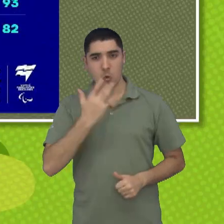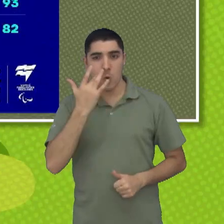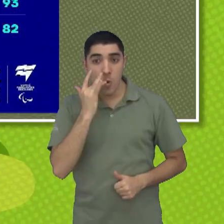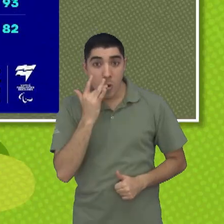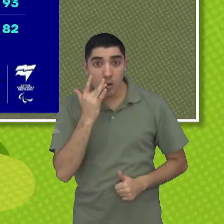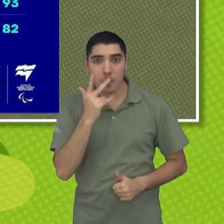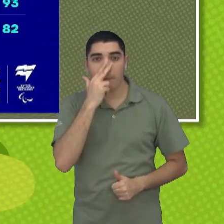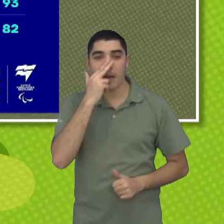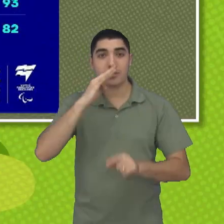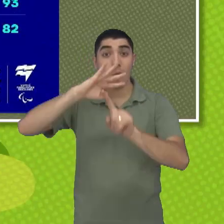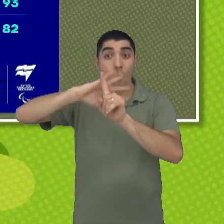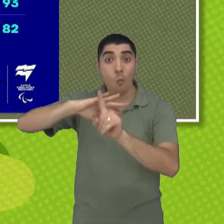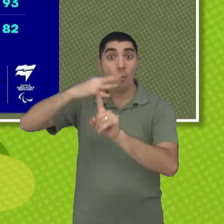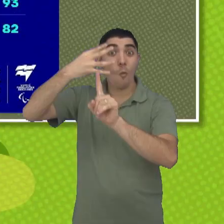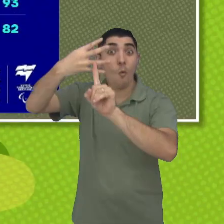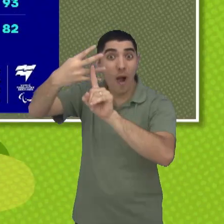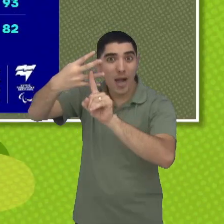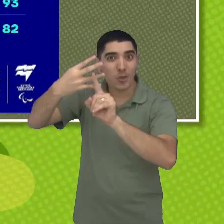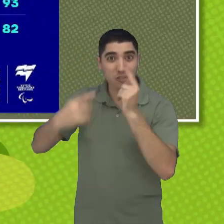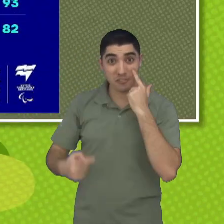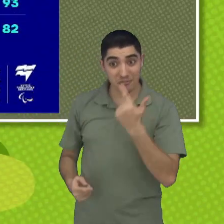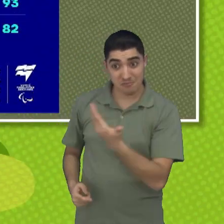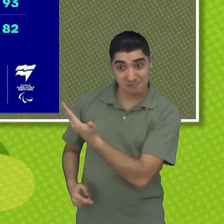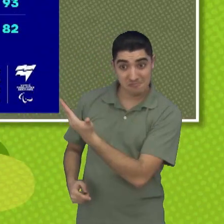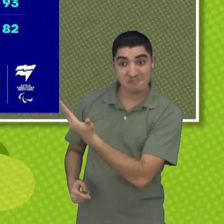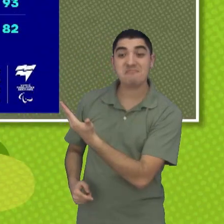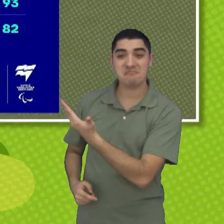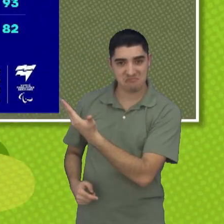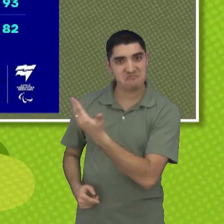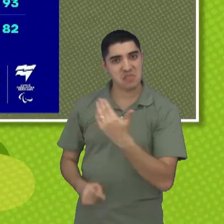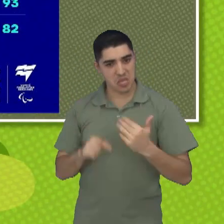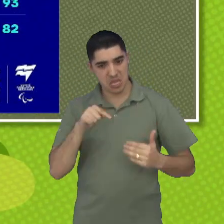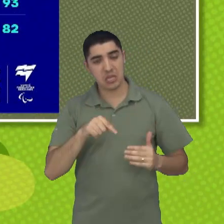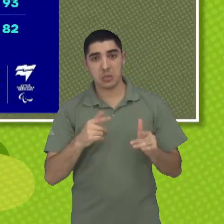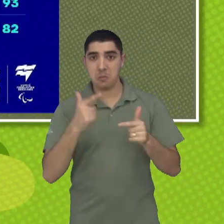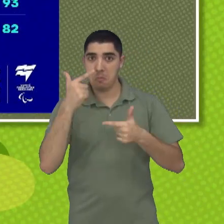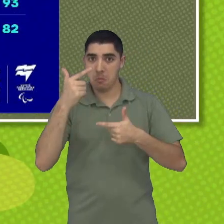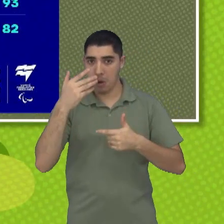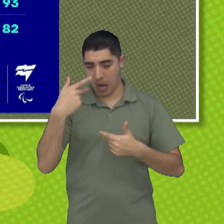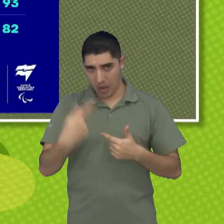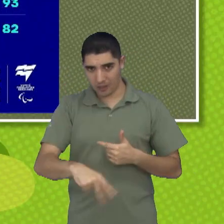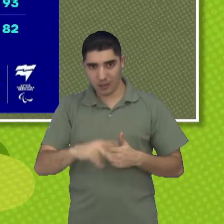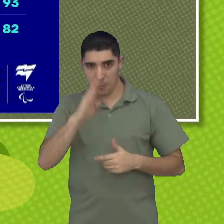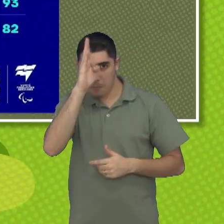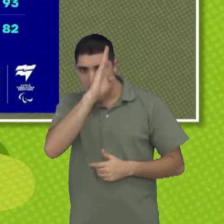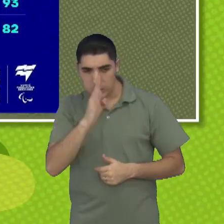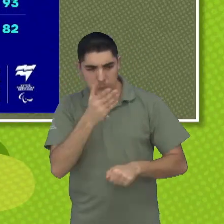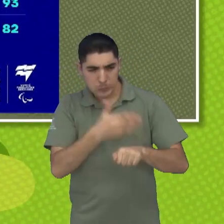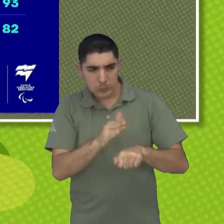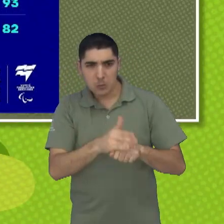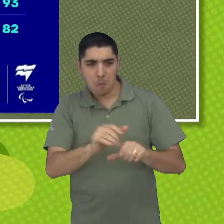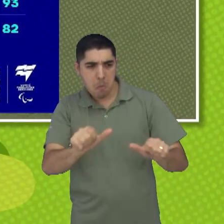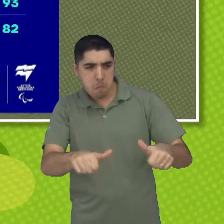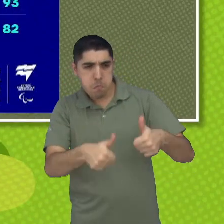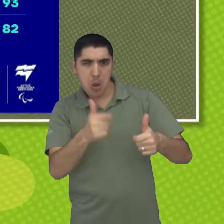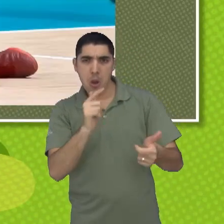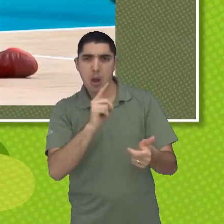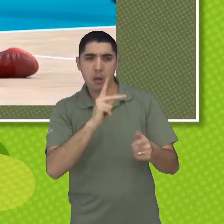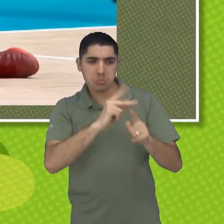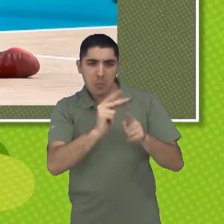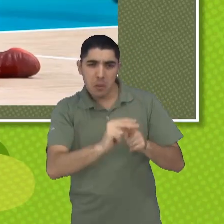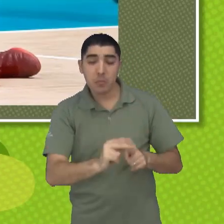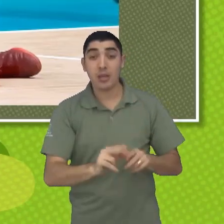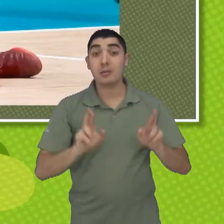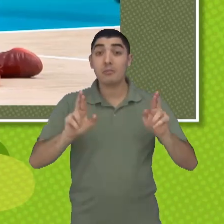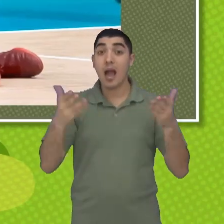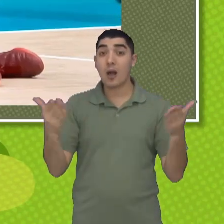mais ali. Então isso daí demonstra como que é bem feito nesse trabalho aqui. E falando do goalball, tomara que pelo menos a seleção feminina ganhe da